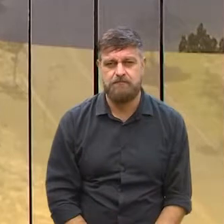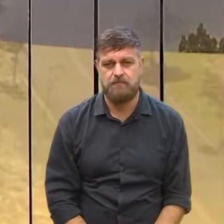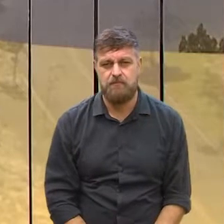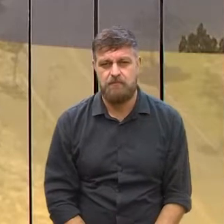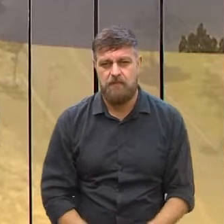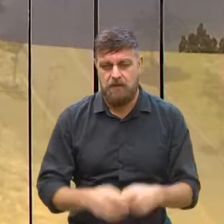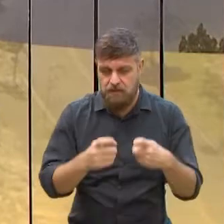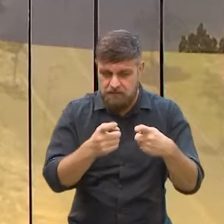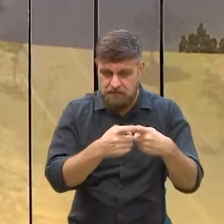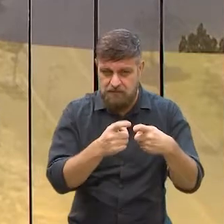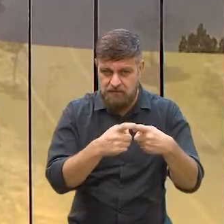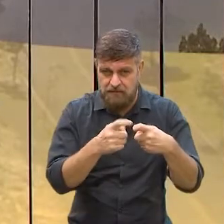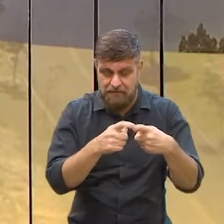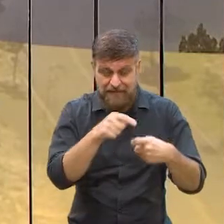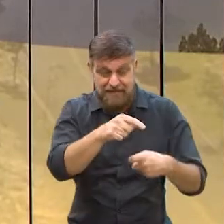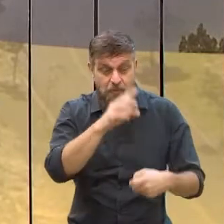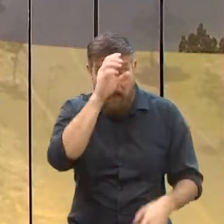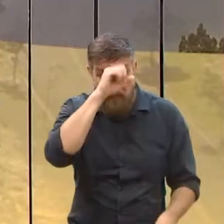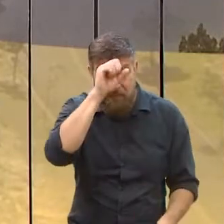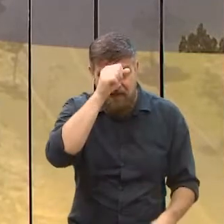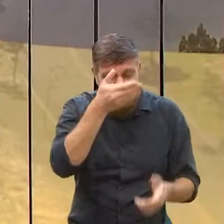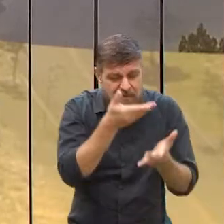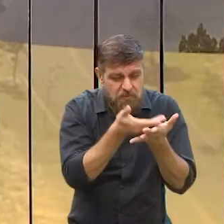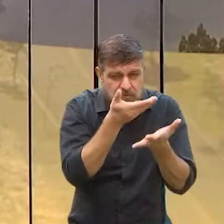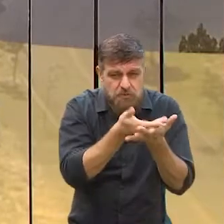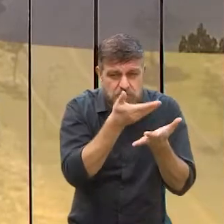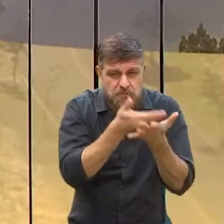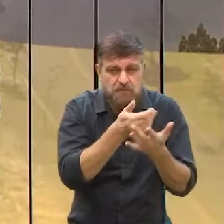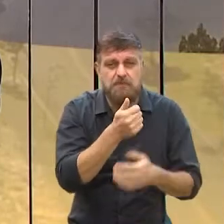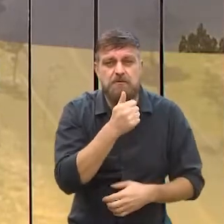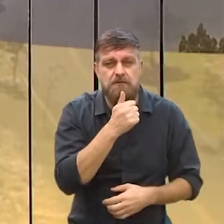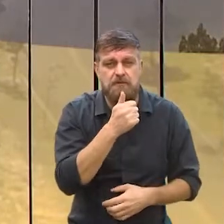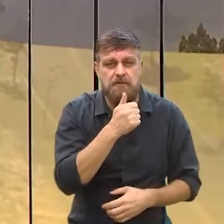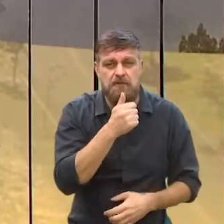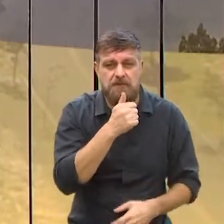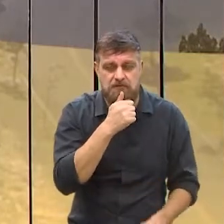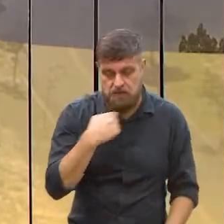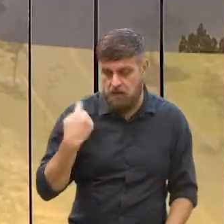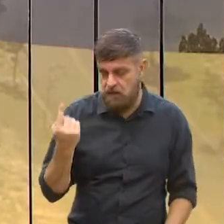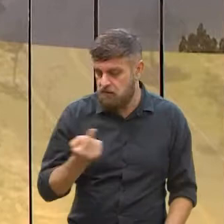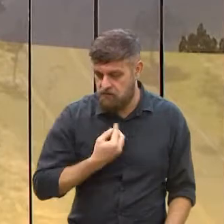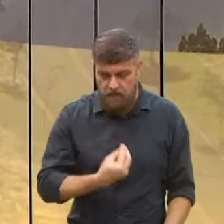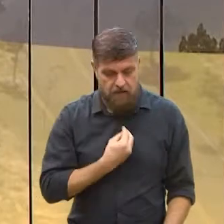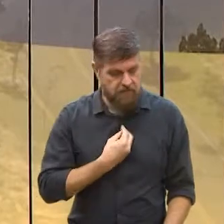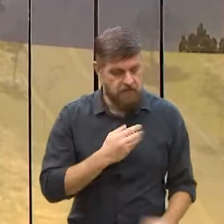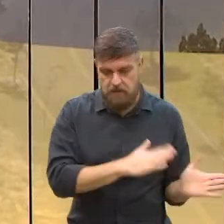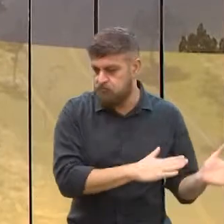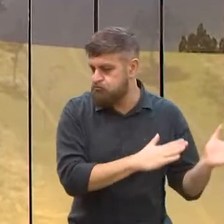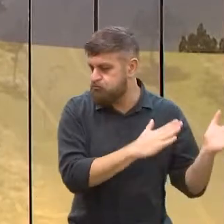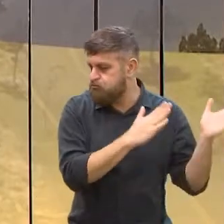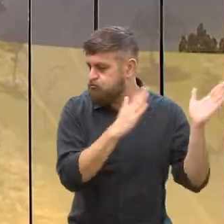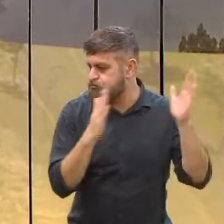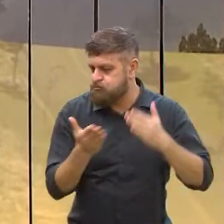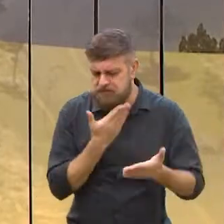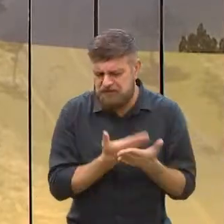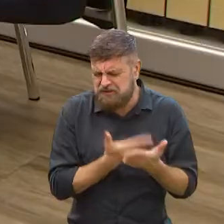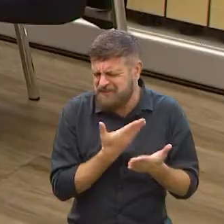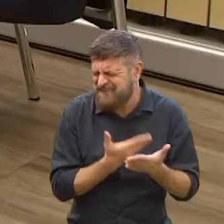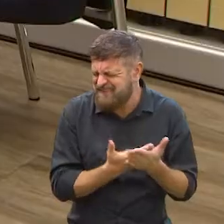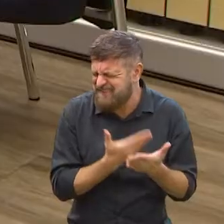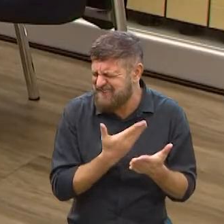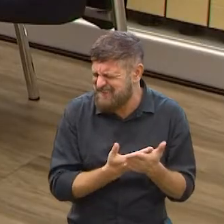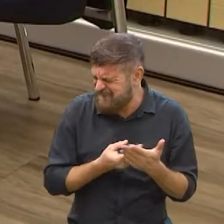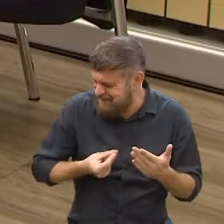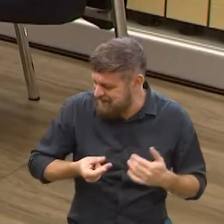esses médicos estão em formação, né? A gente não para, né? Eu também estou em formação, a gente não para, né? Então isso é muito